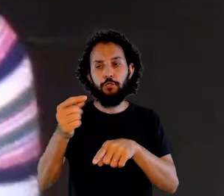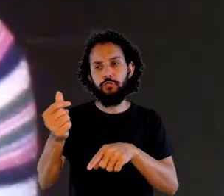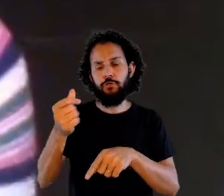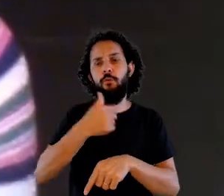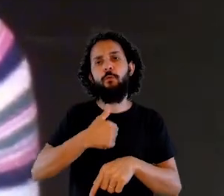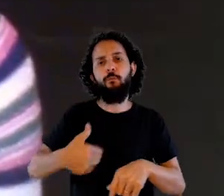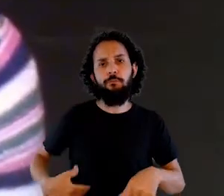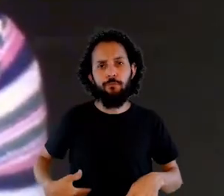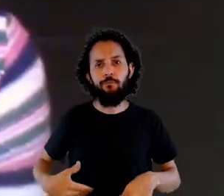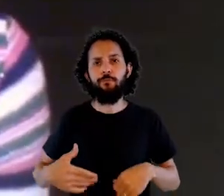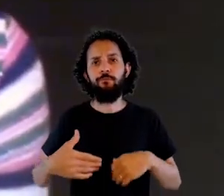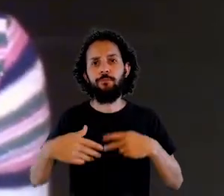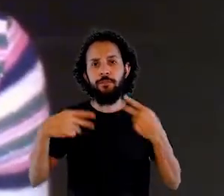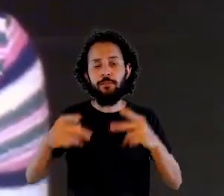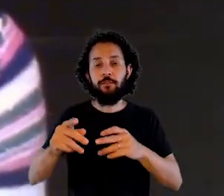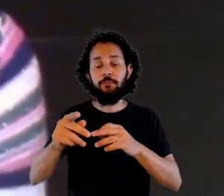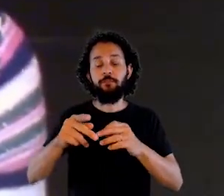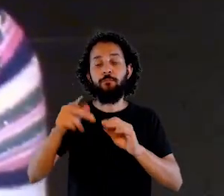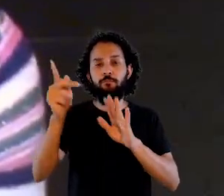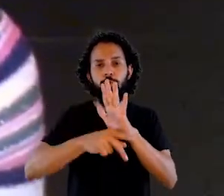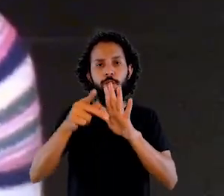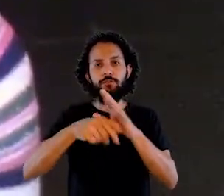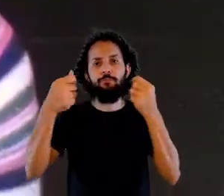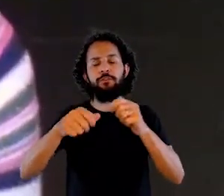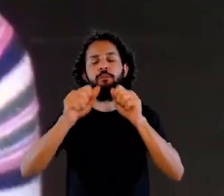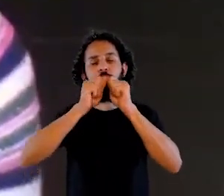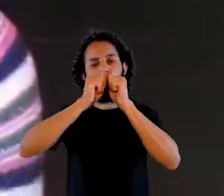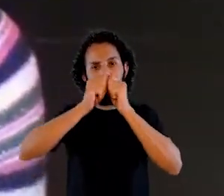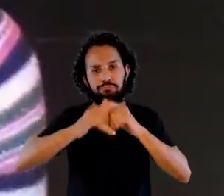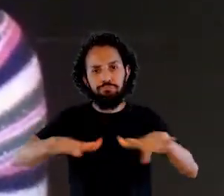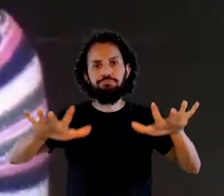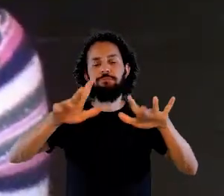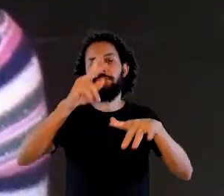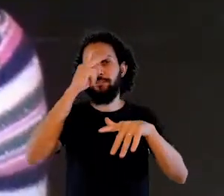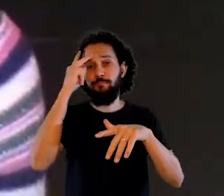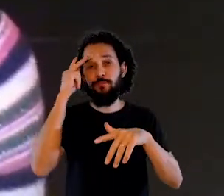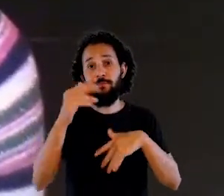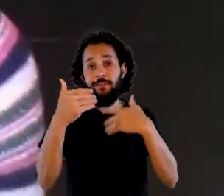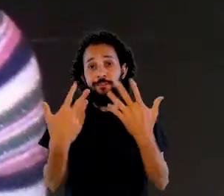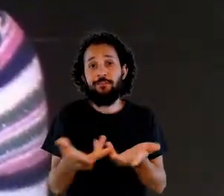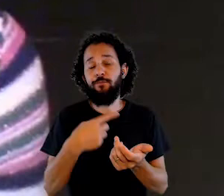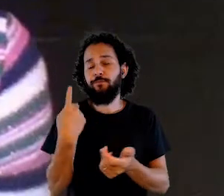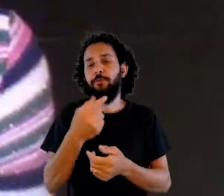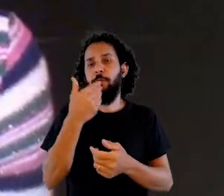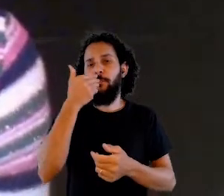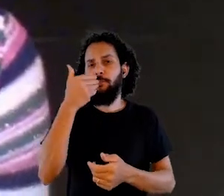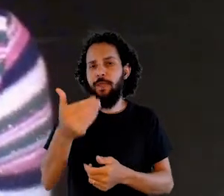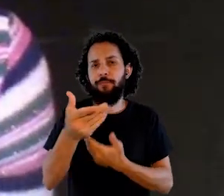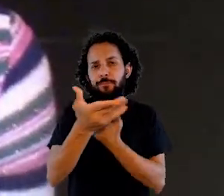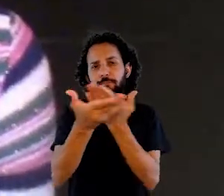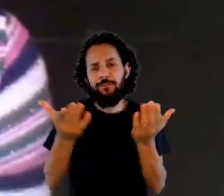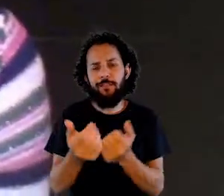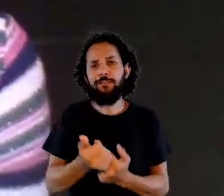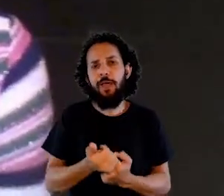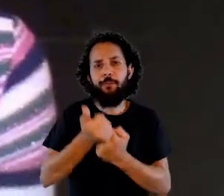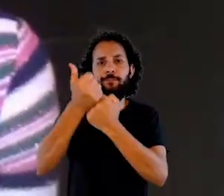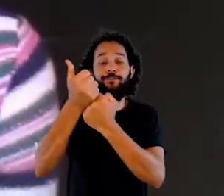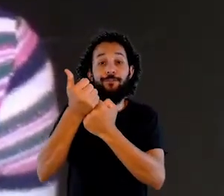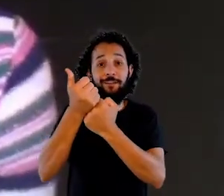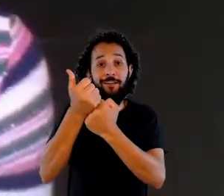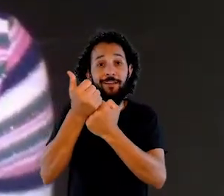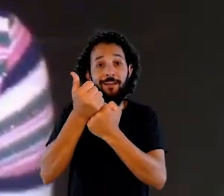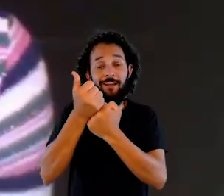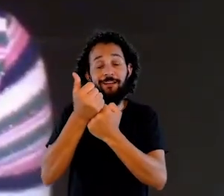projeto merece chegar no maior número de pessoas. Então, a gente pede aí o apoio do público que está nos assistindo para nos ajudar